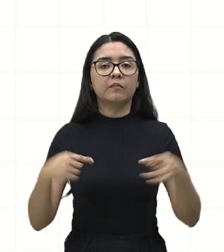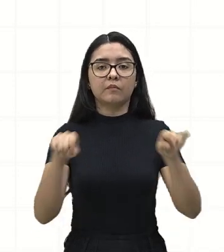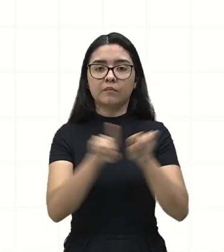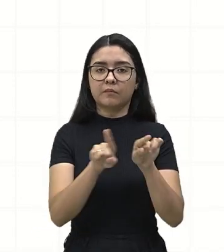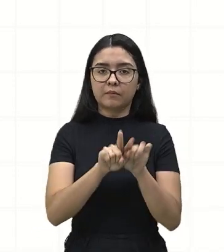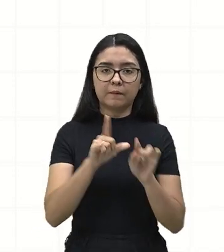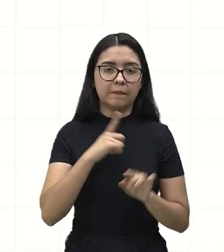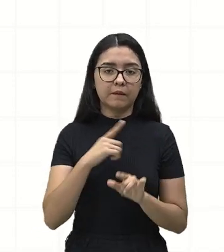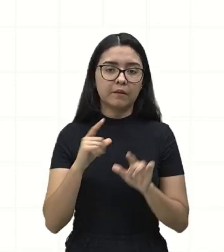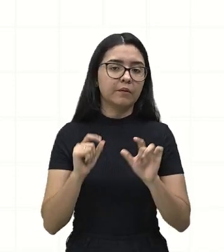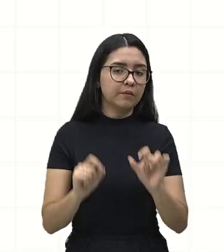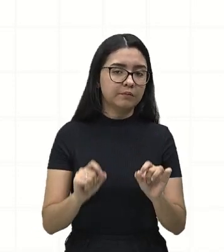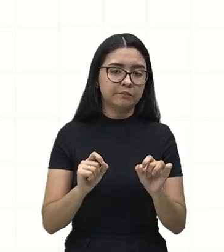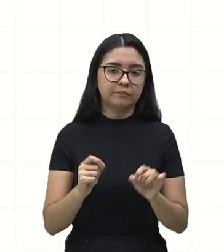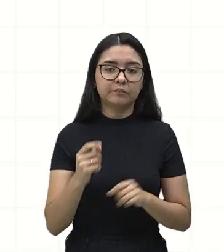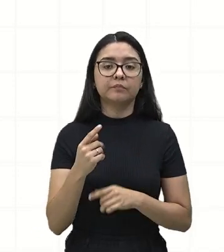como